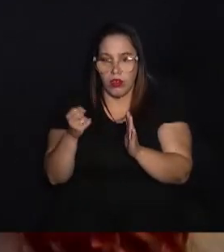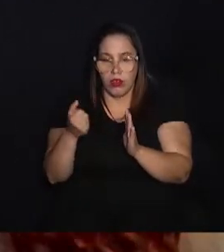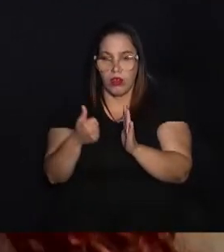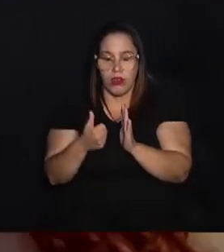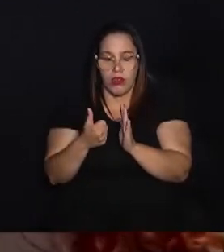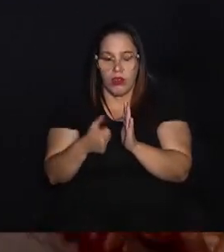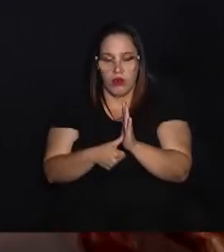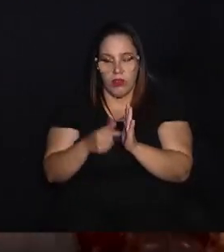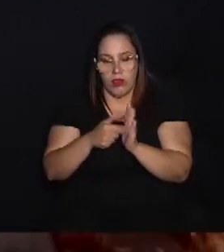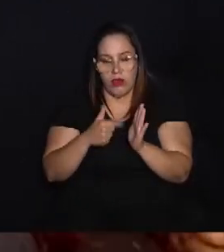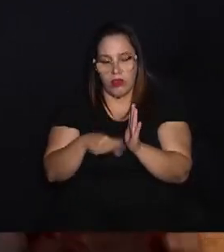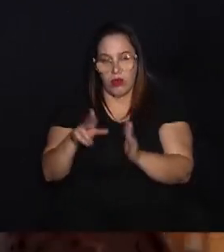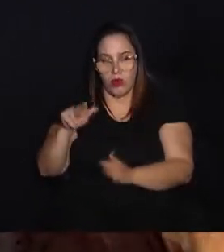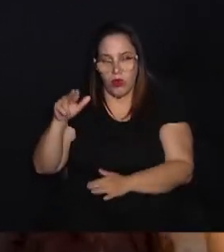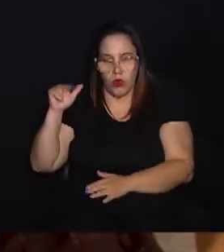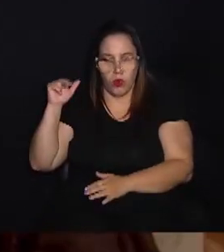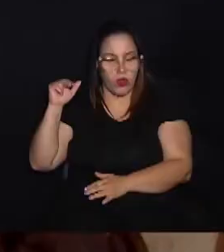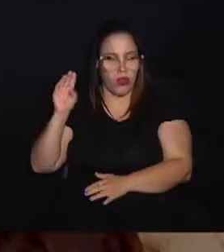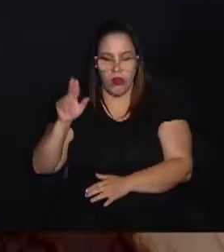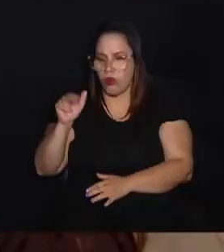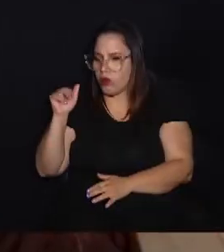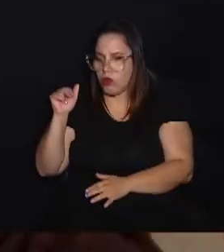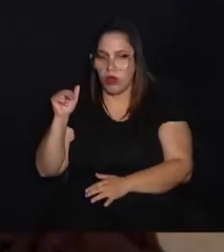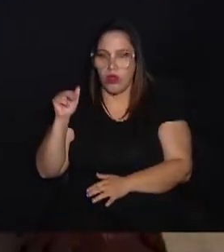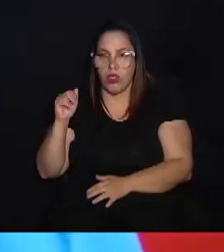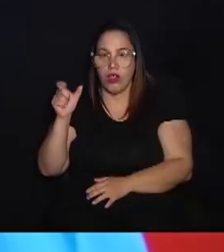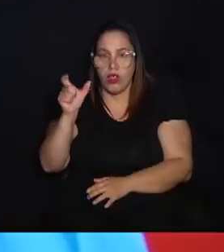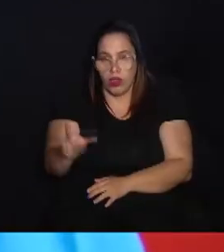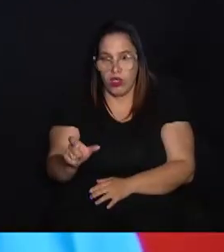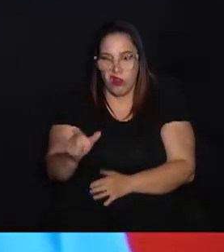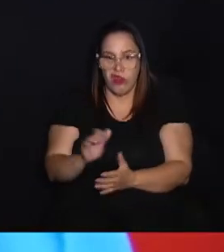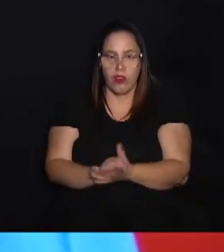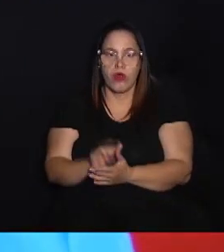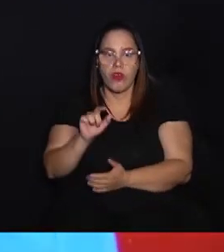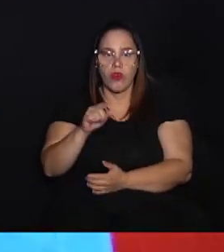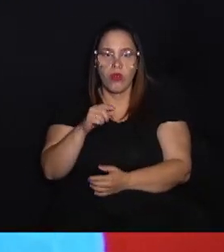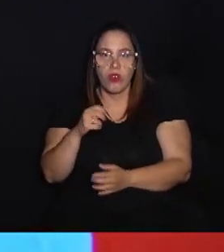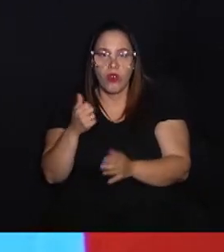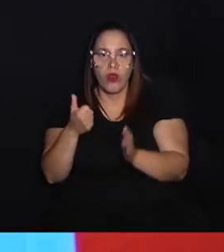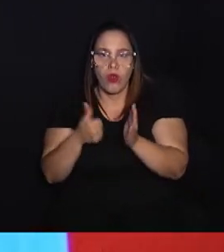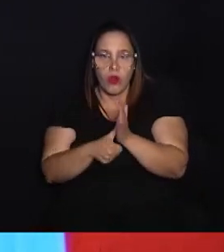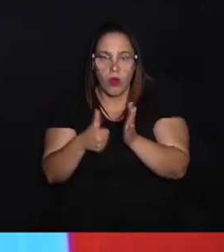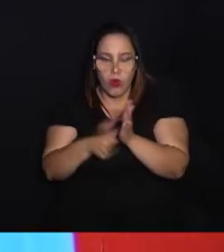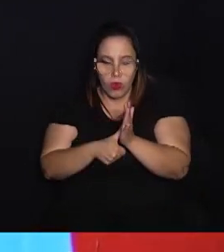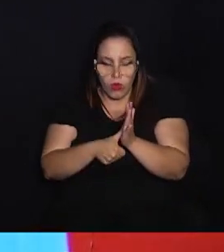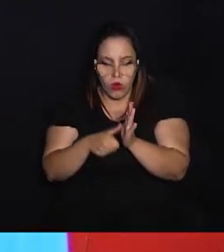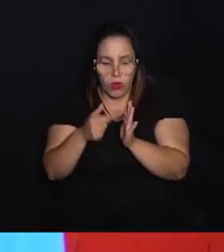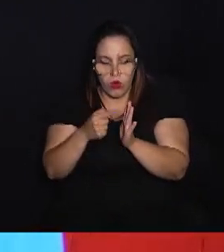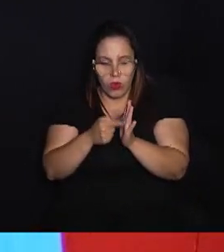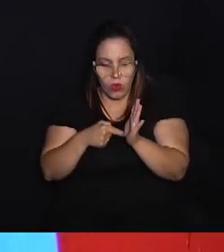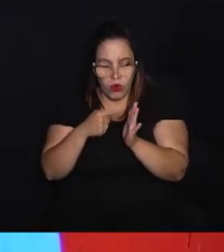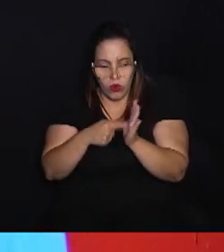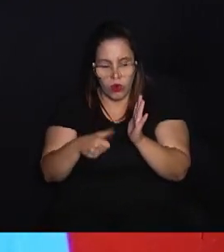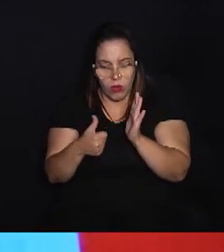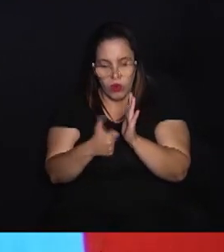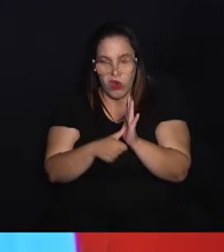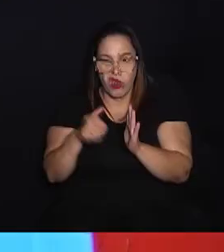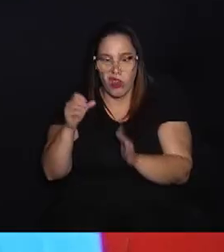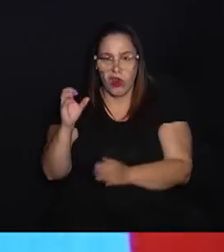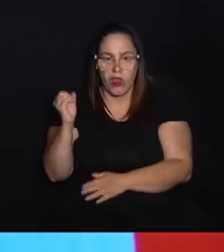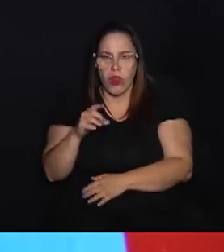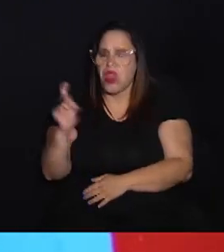Não, eu nunca voto nulo nem branco. Geralmente eu voto em algum candidato. O senhor já votou nulo ou branco alguma vez? Não,